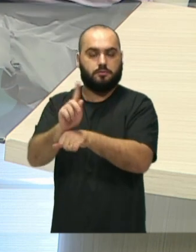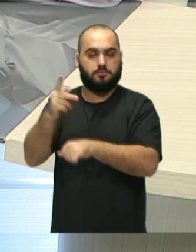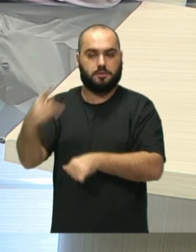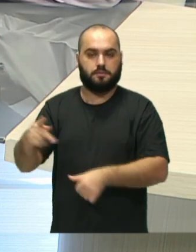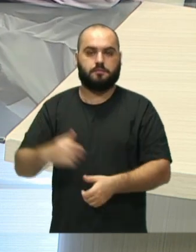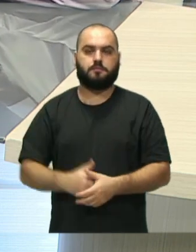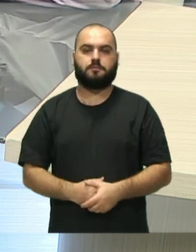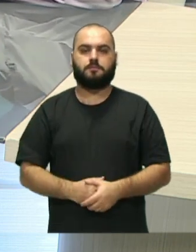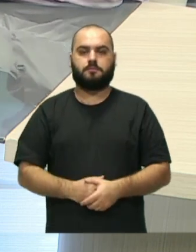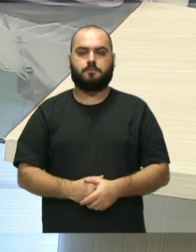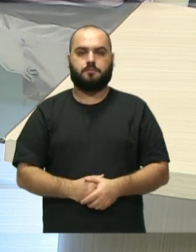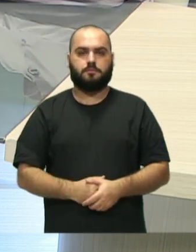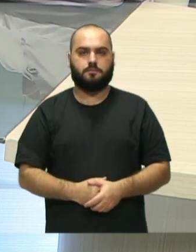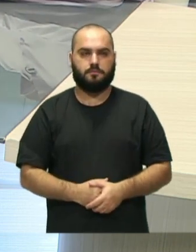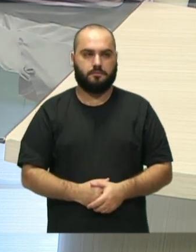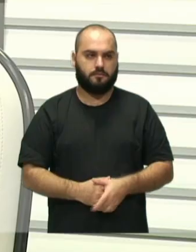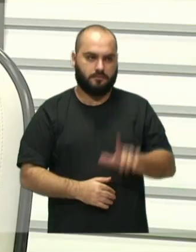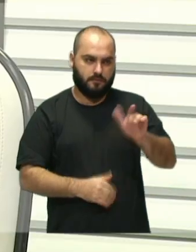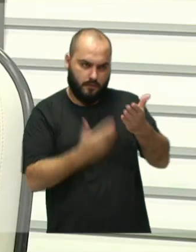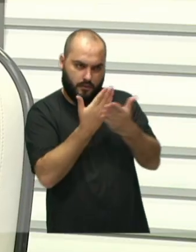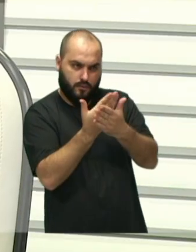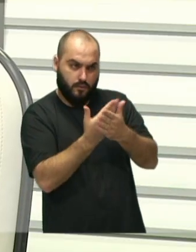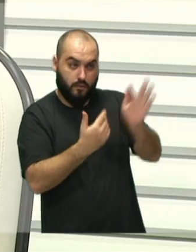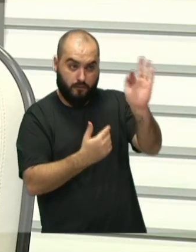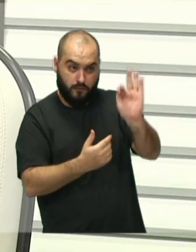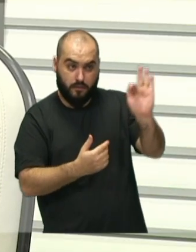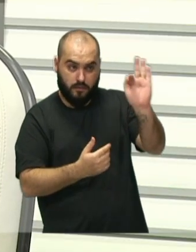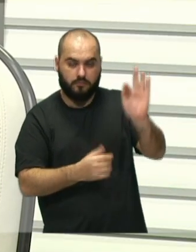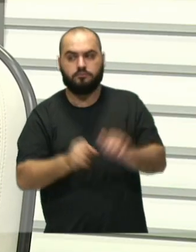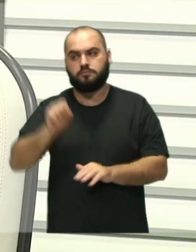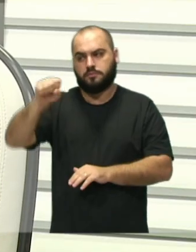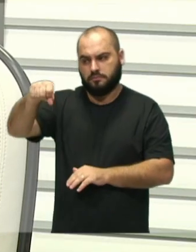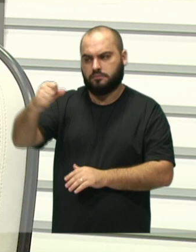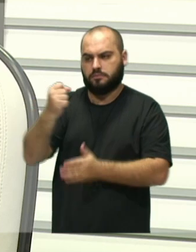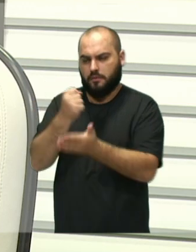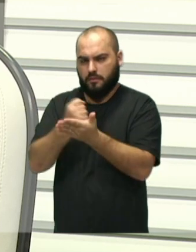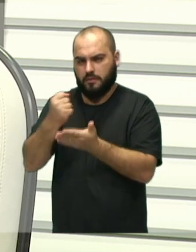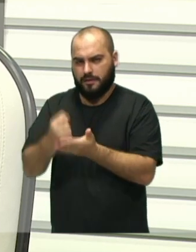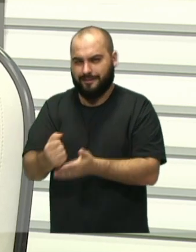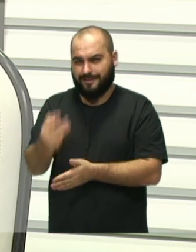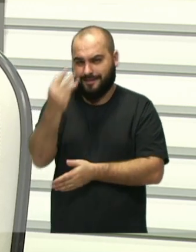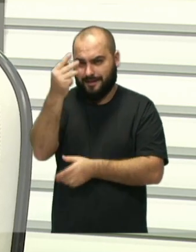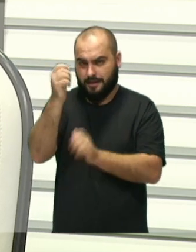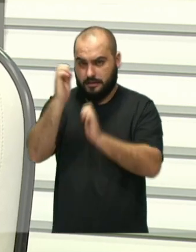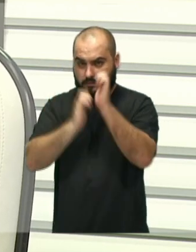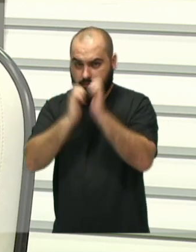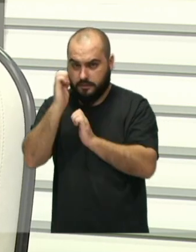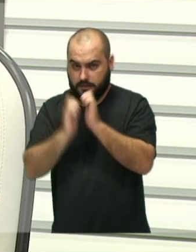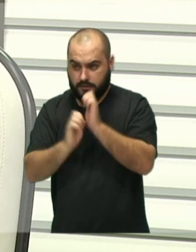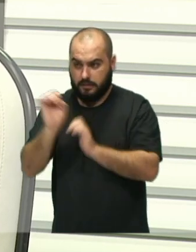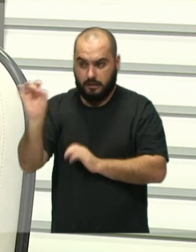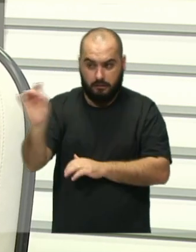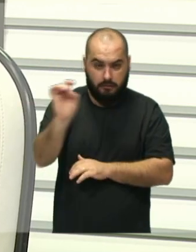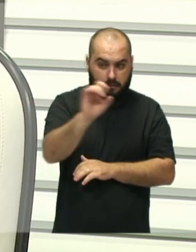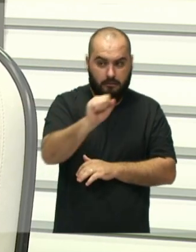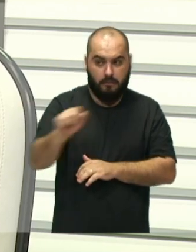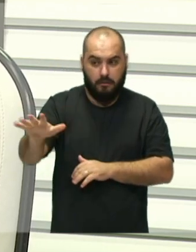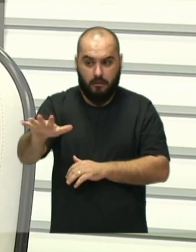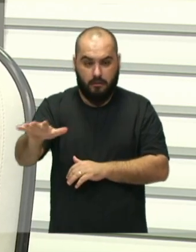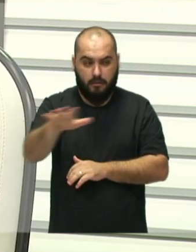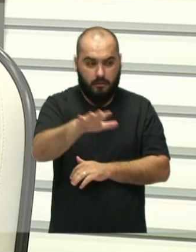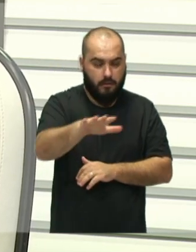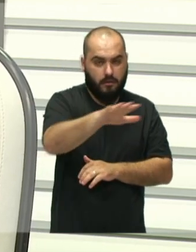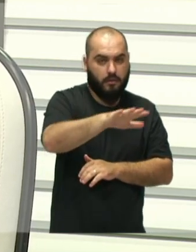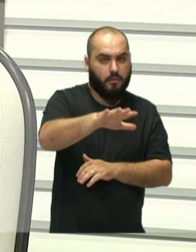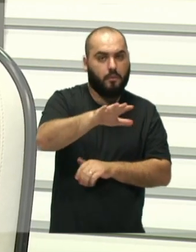em um estudo é Federal né O estudo é Federal foram contratados Três empresas cada uma é de